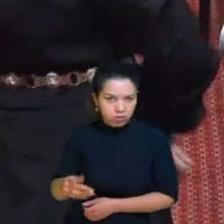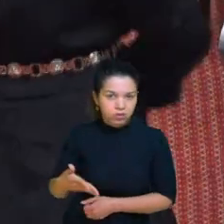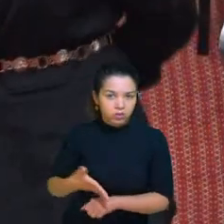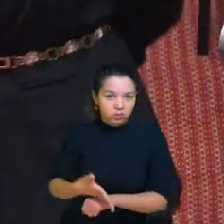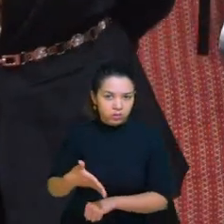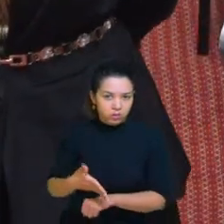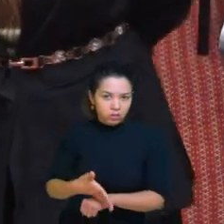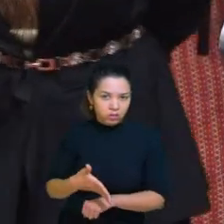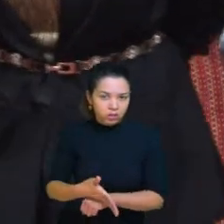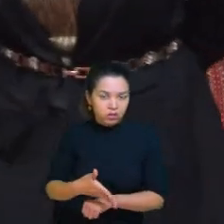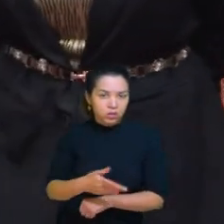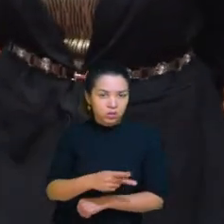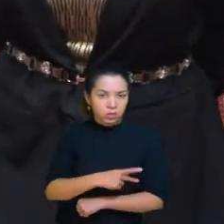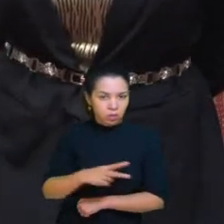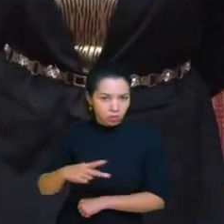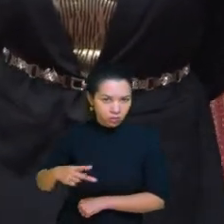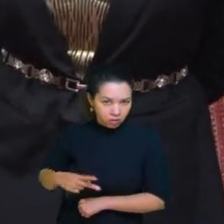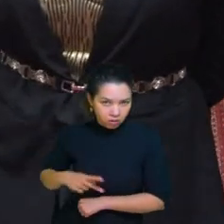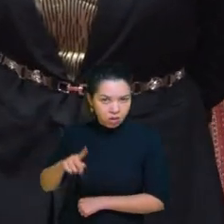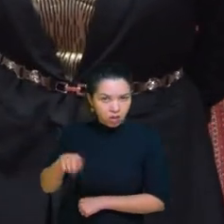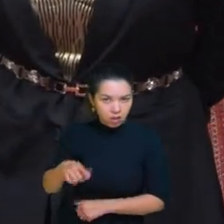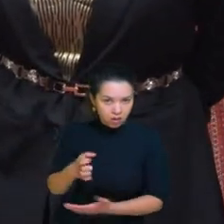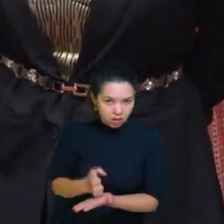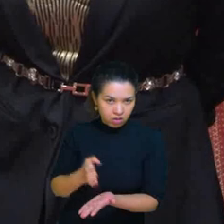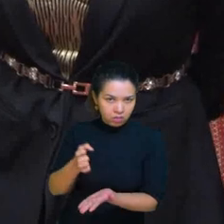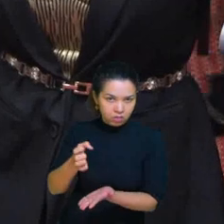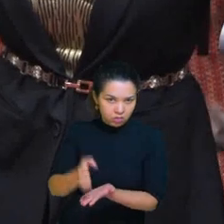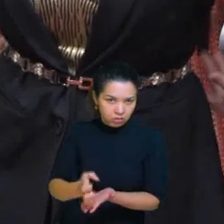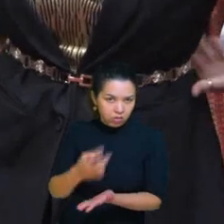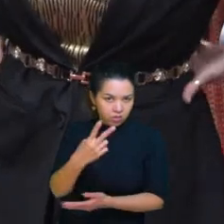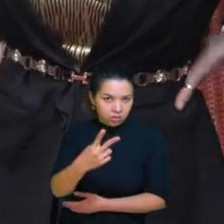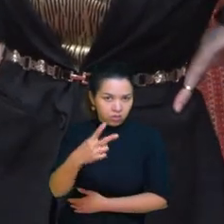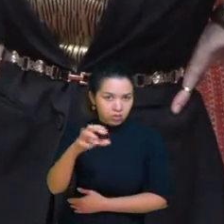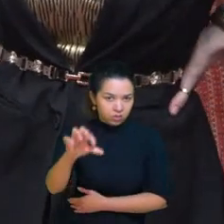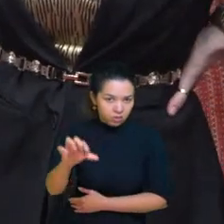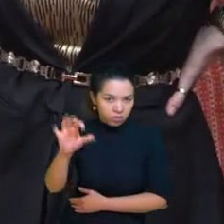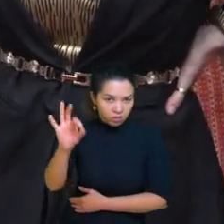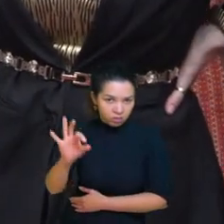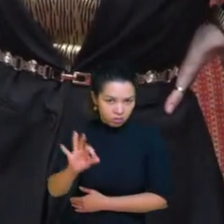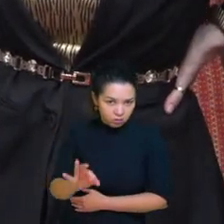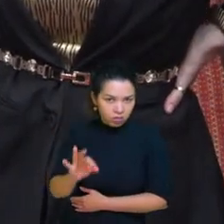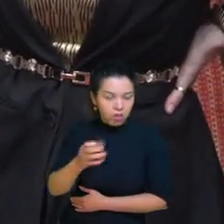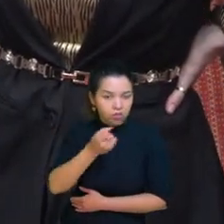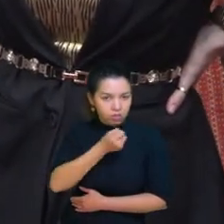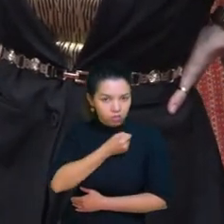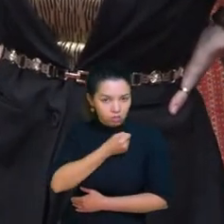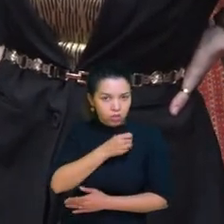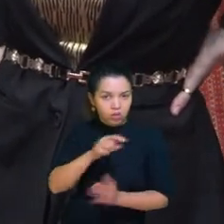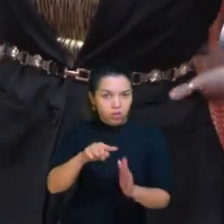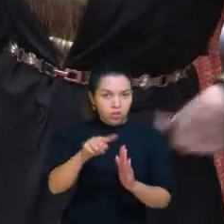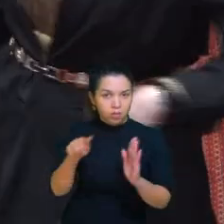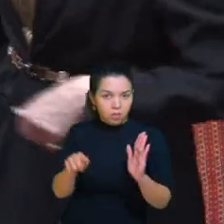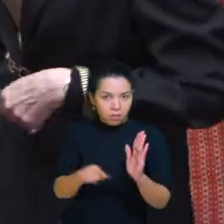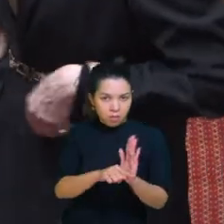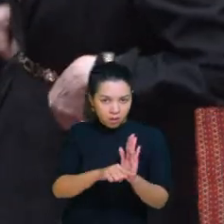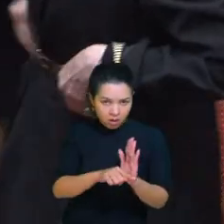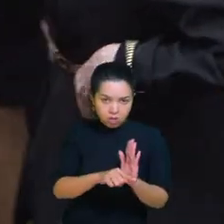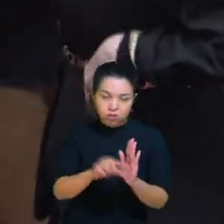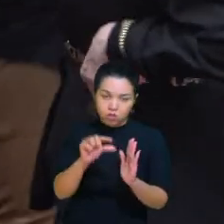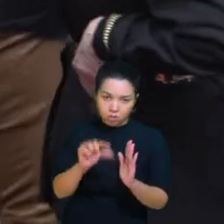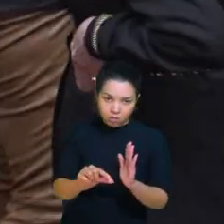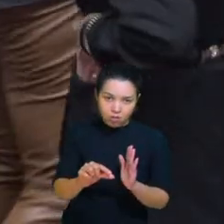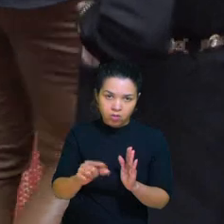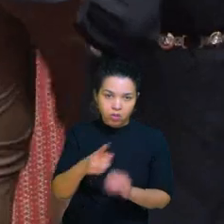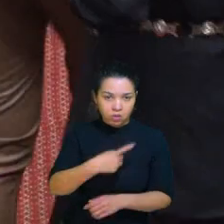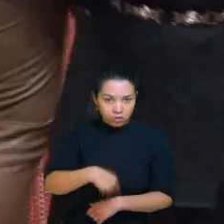Pública São efetivos 29 já é um número baixo e o que ainda nós precisamos levar em